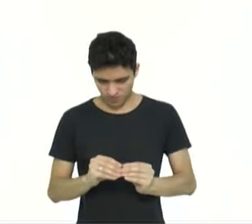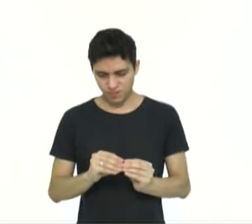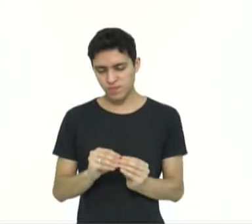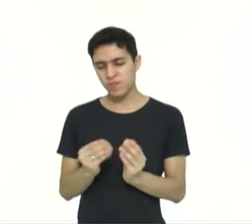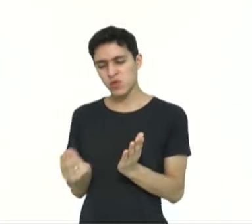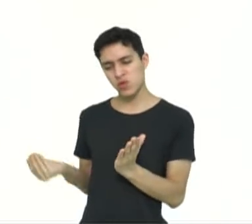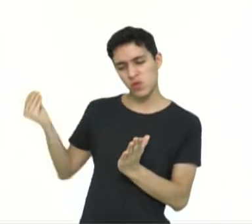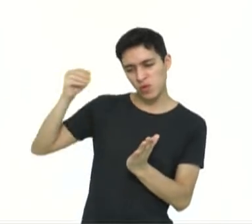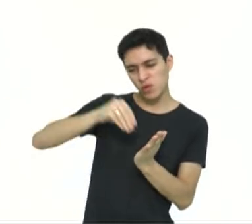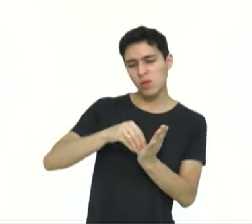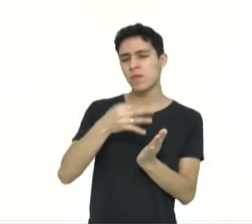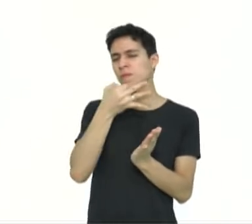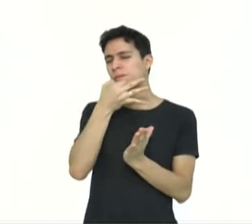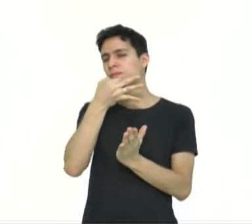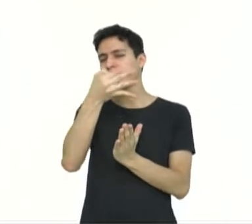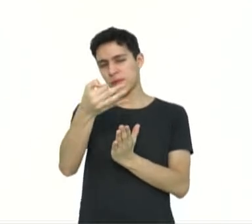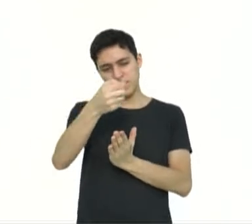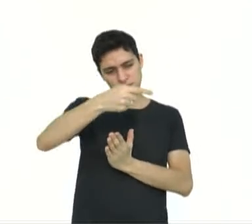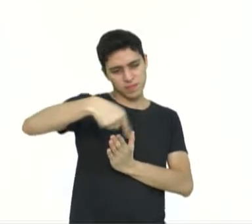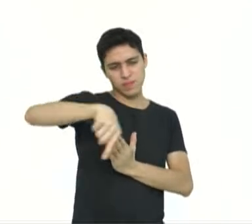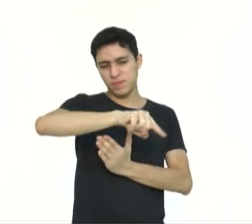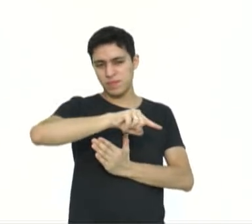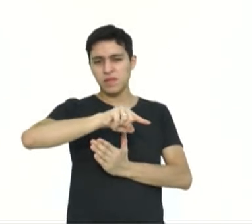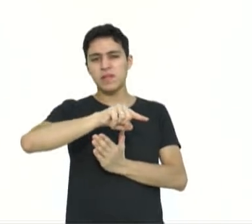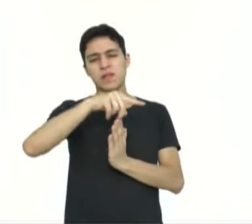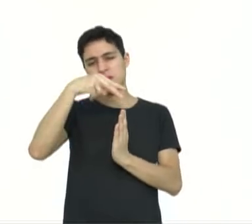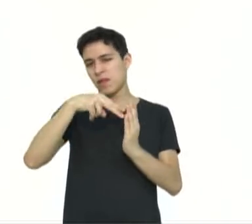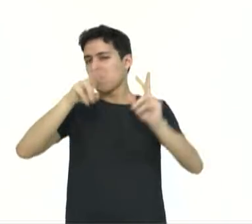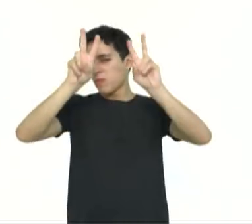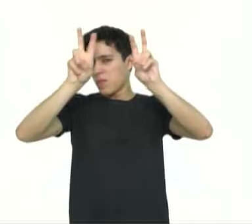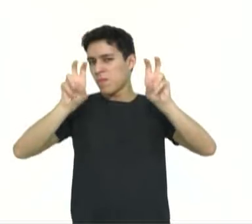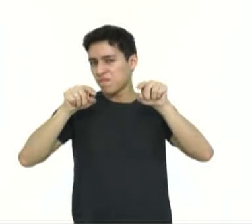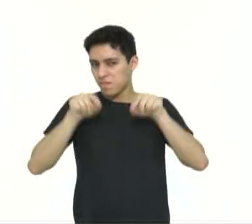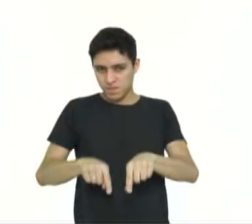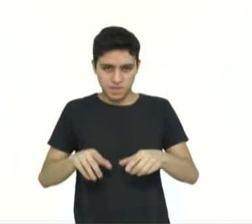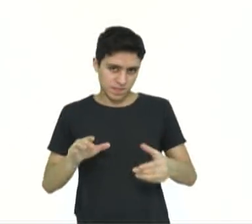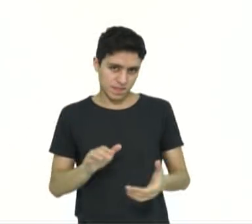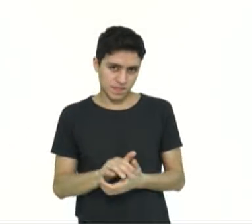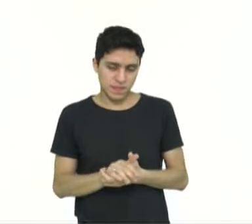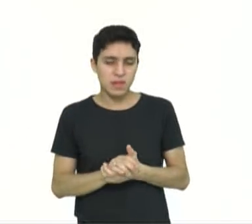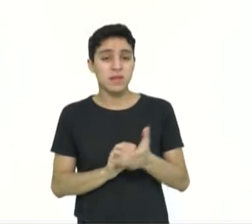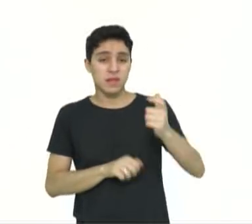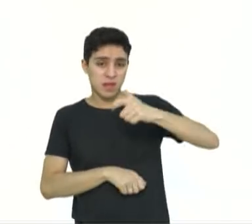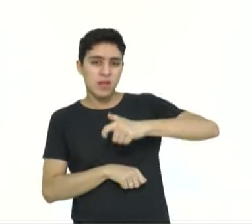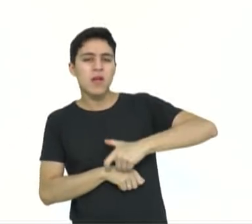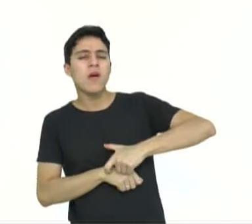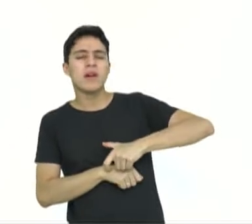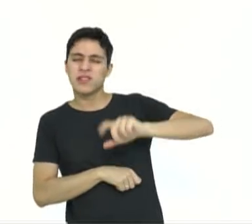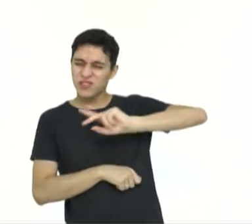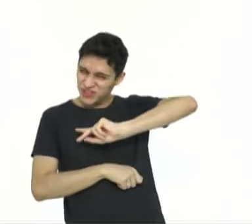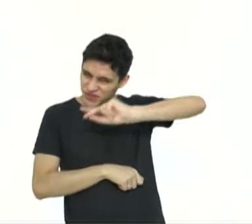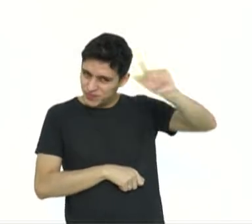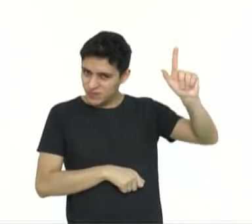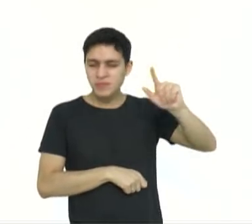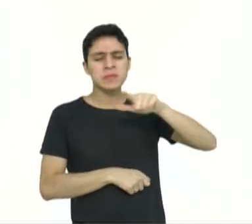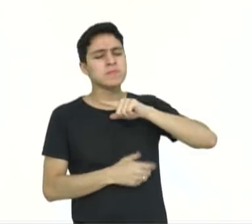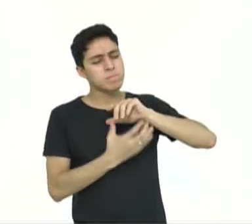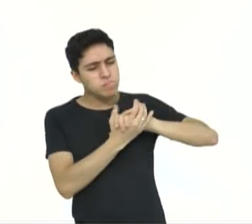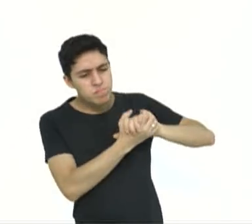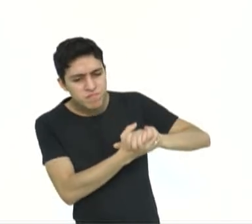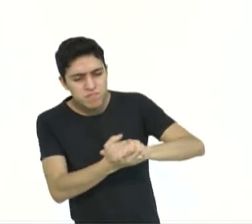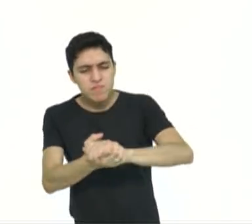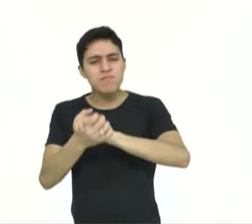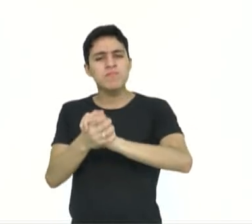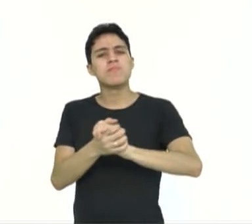inclui uma sugestão para o assunto abordado. Na despedida, representa as saudações finais